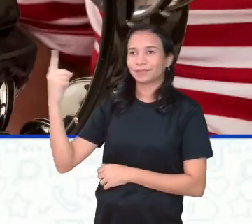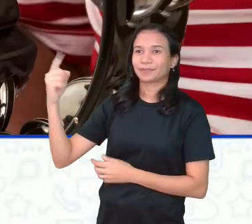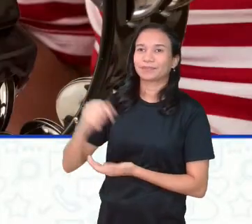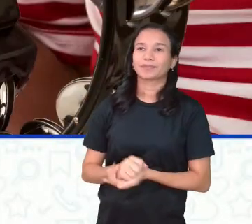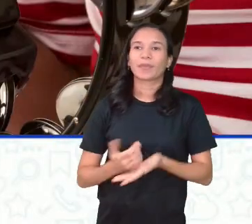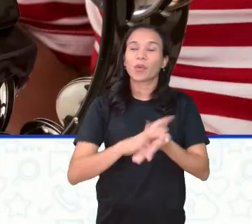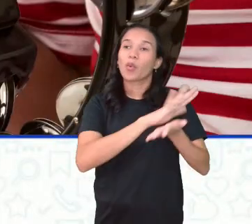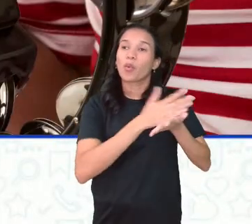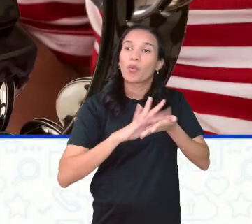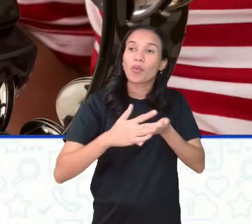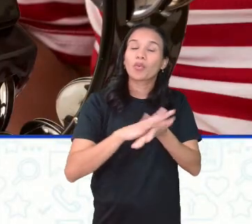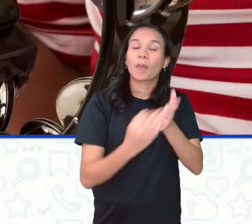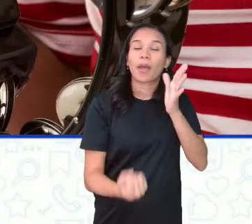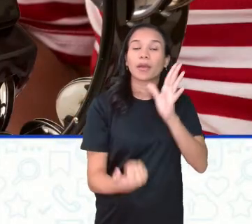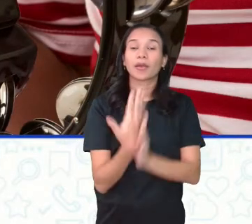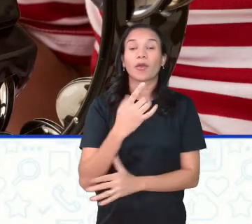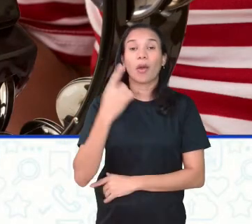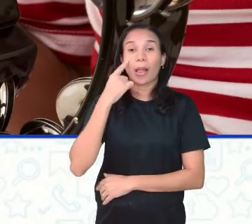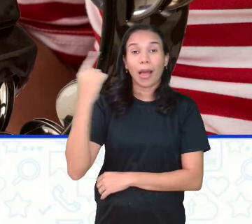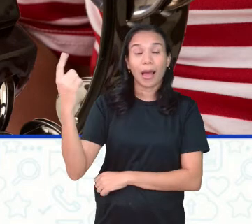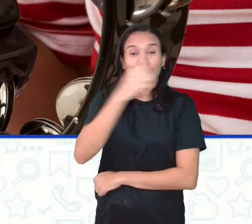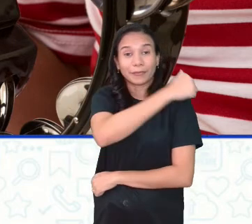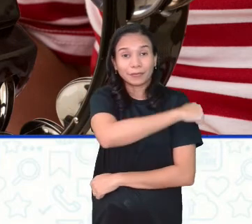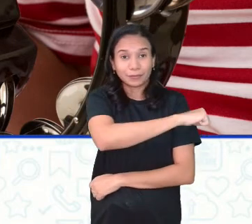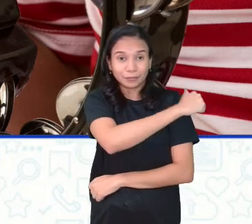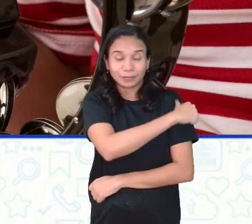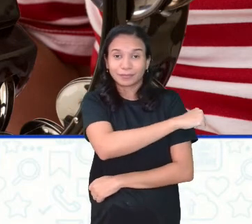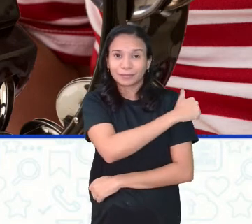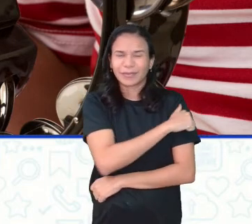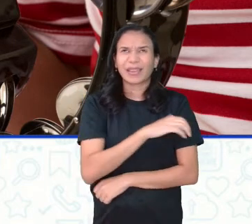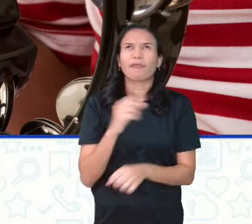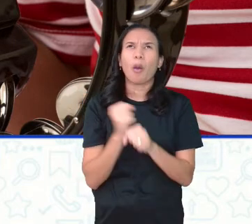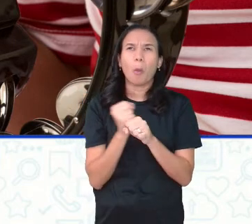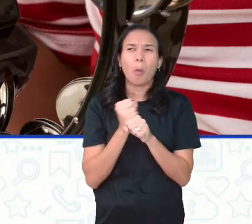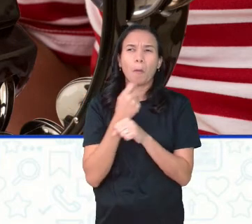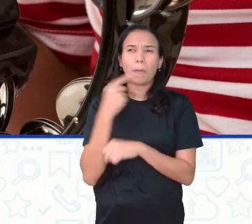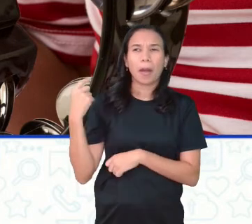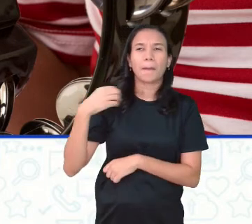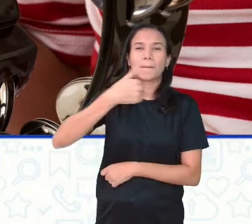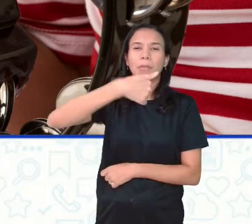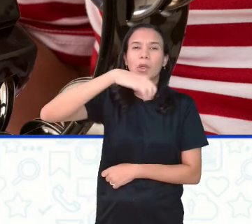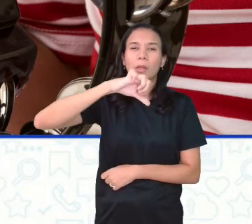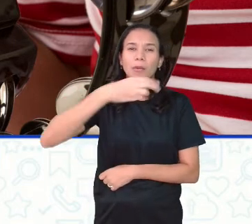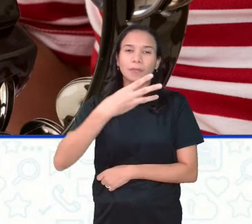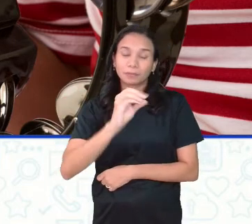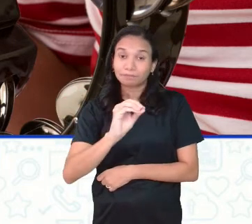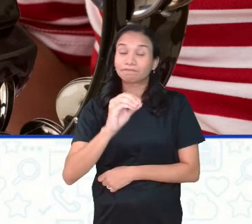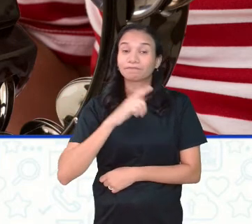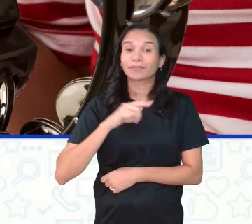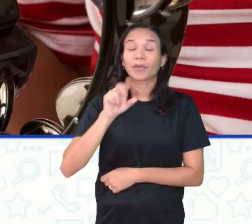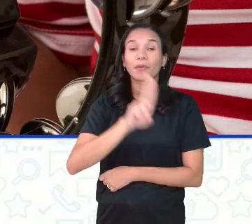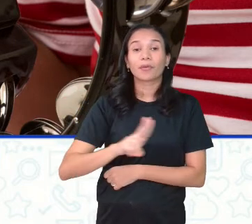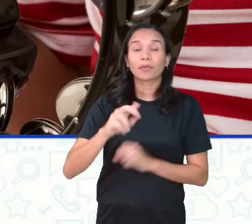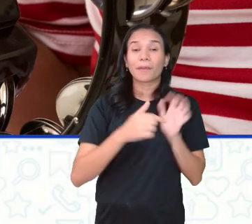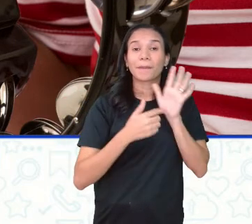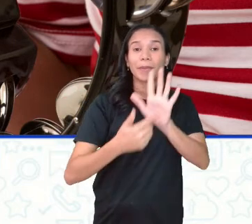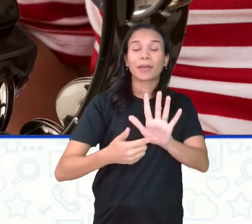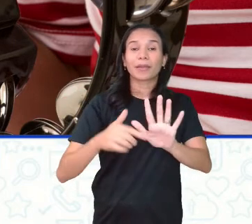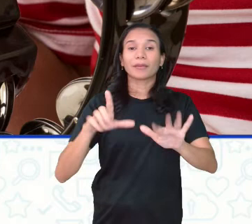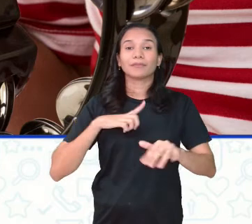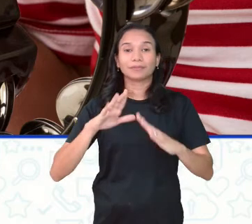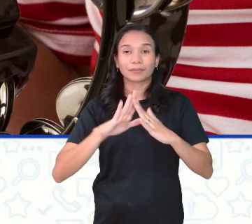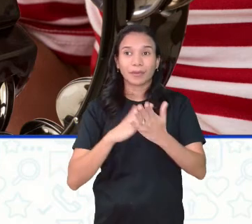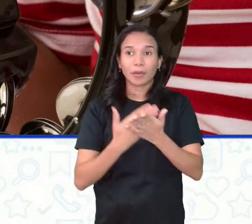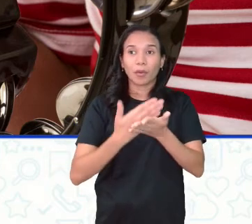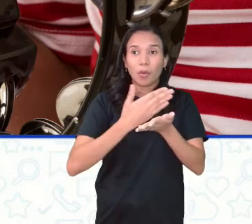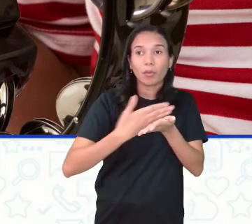O samba enredo, minha gente, surgiu lá na cidade do Rio de Janeiro, faz um tempinho, viu? Em 1930, através da apresentação de uma escola. E